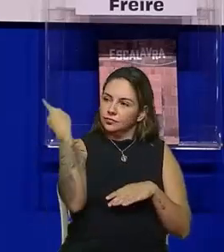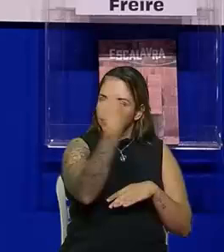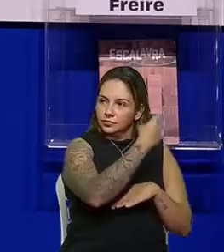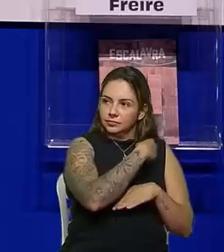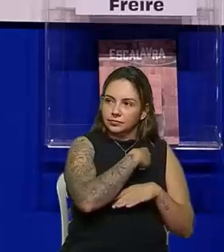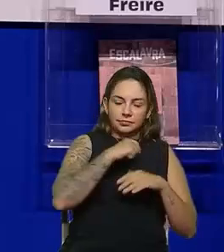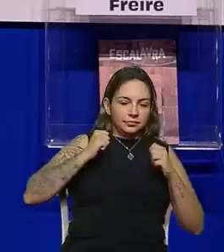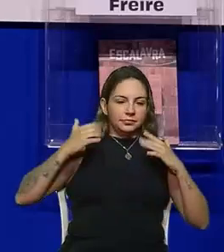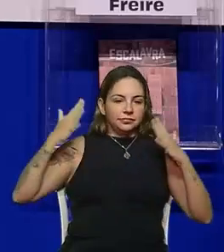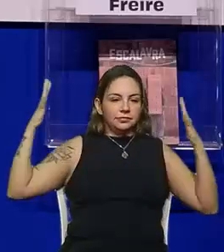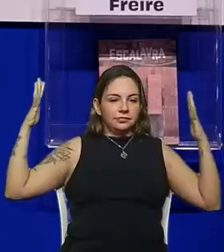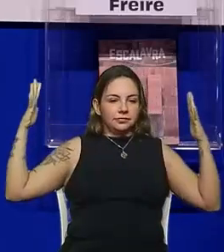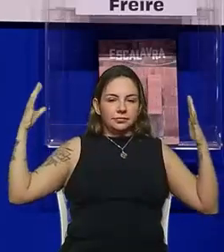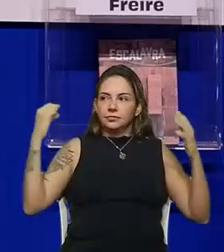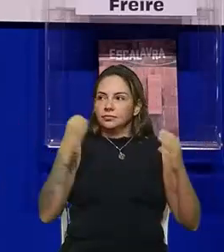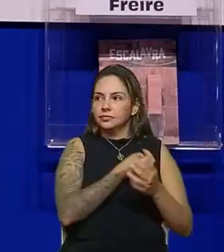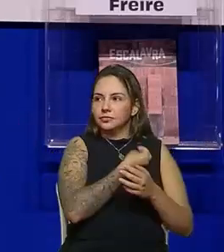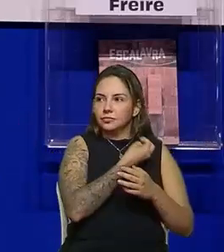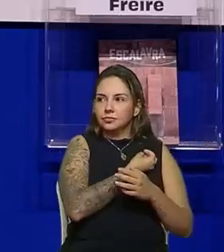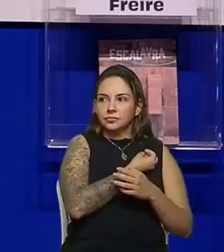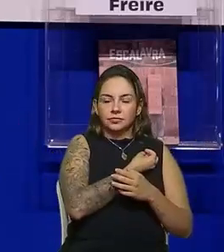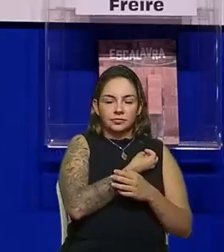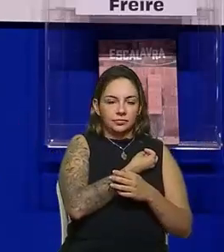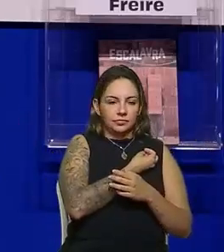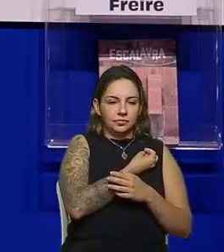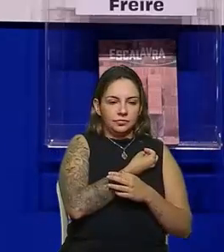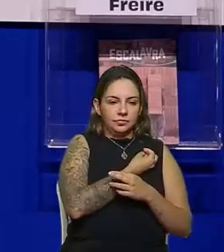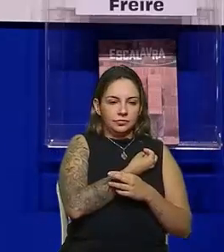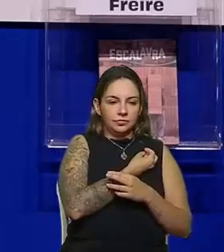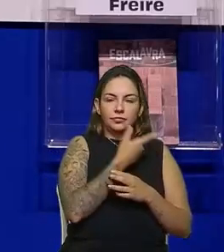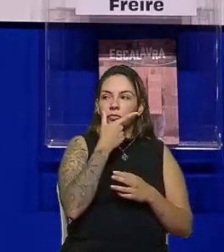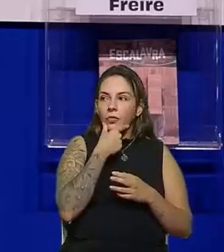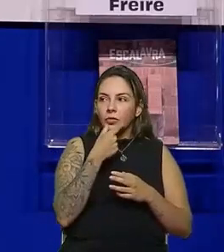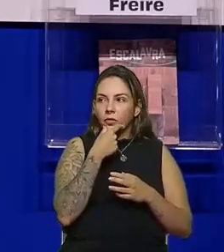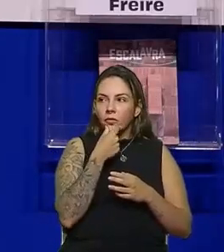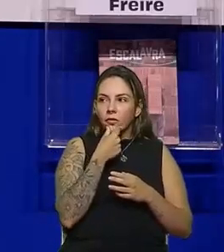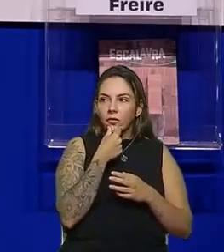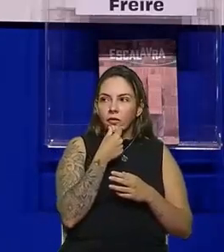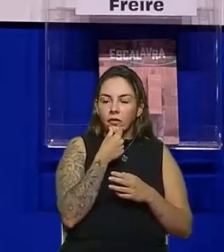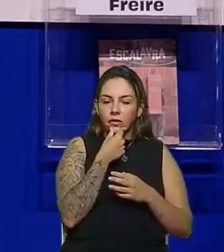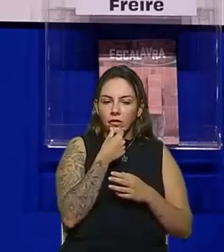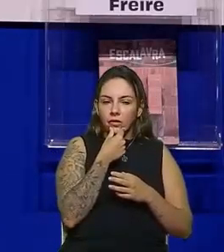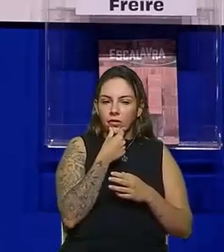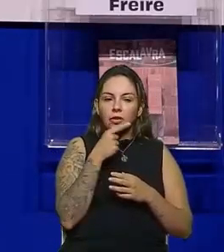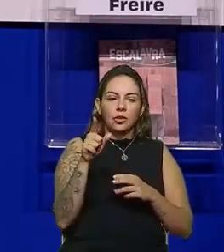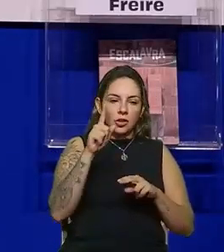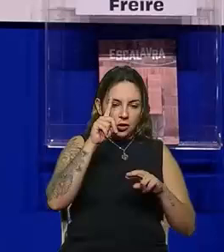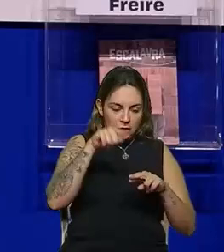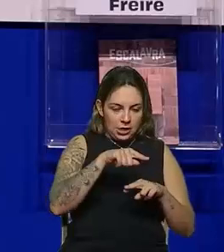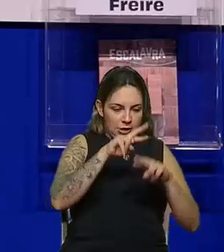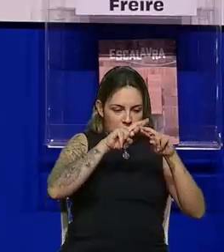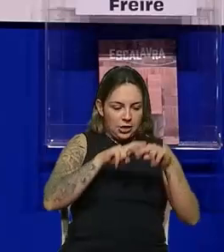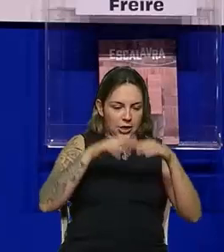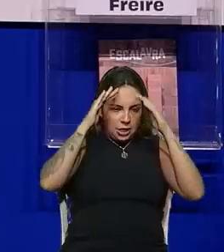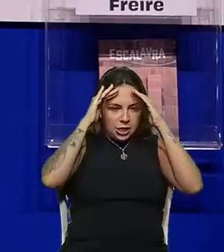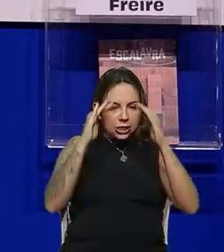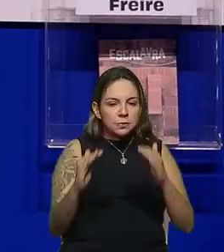nós celebramos a vida e a obra de um homem que honrou o povo